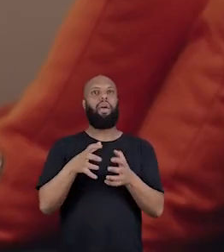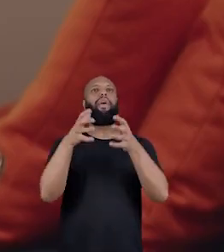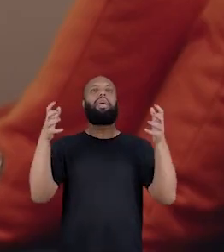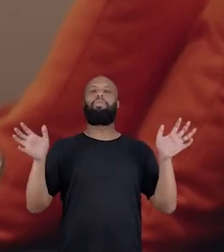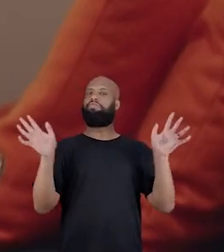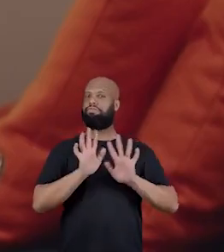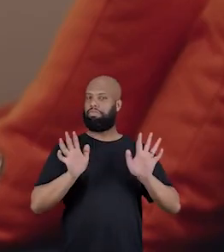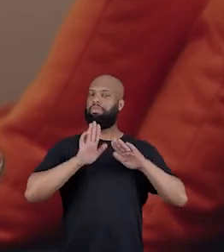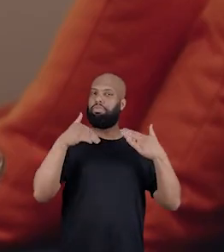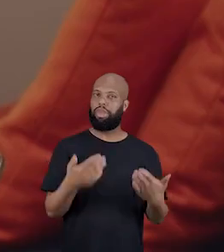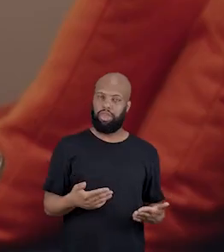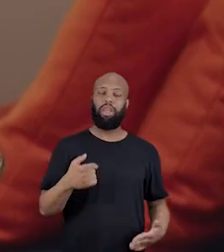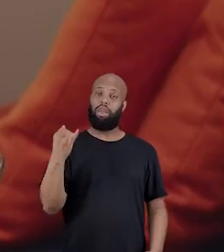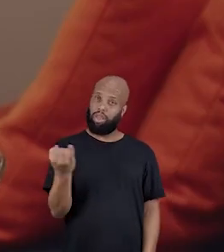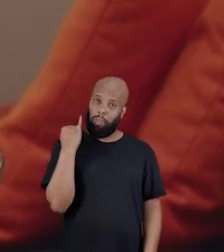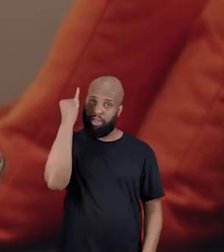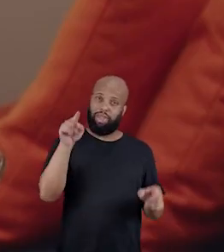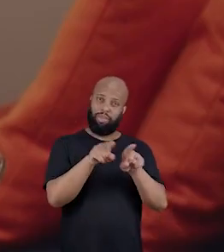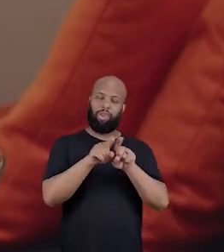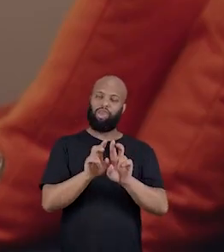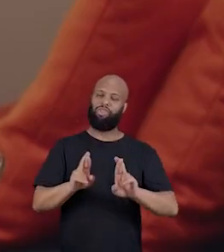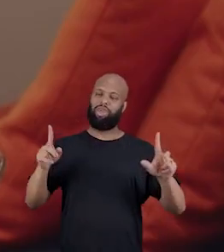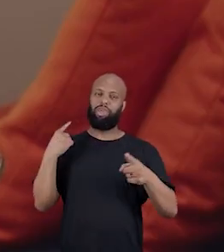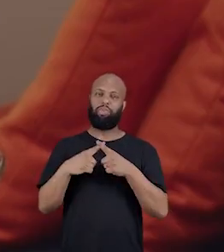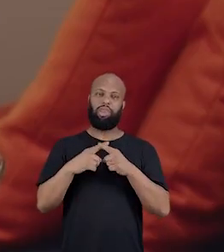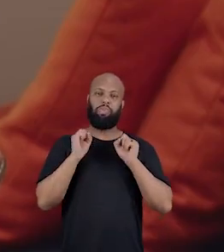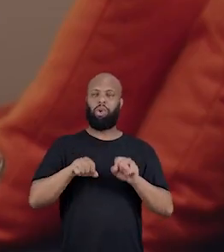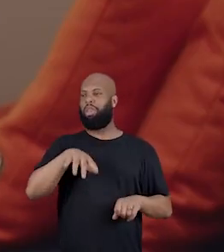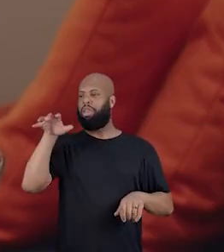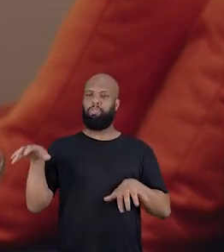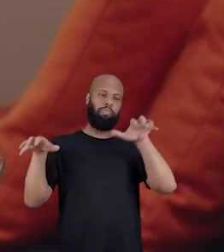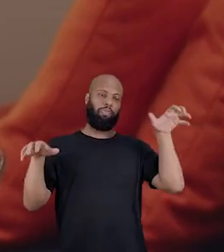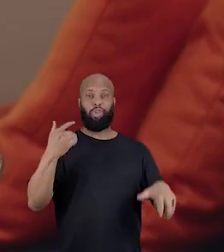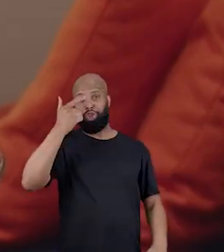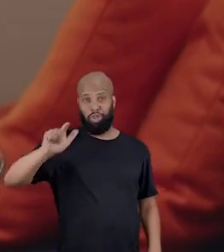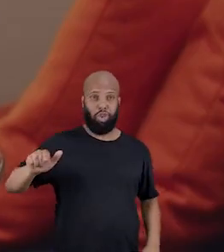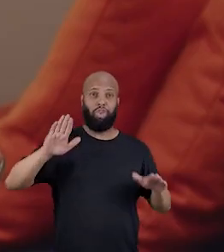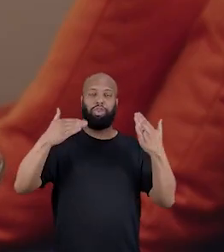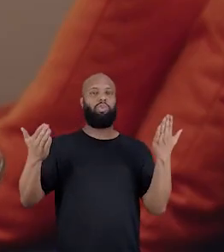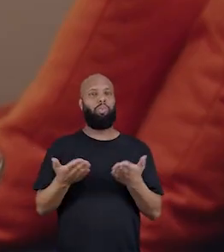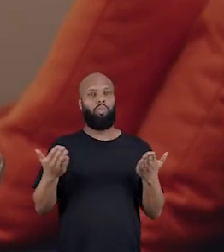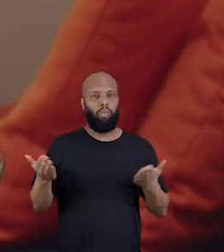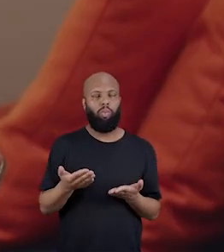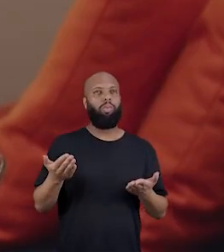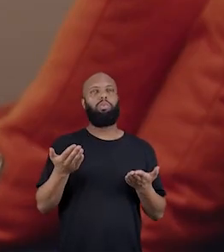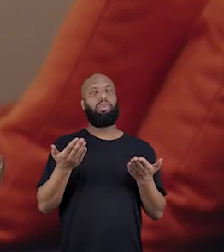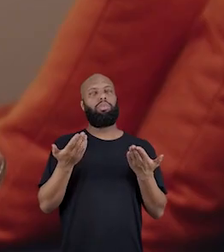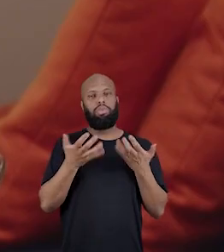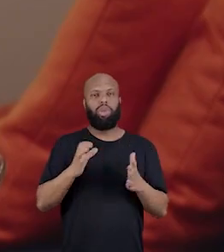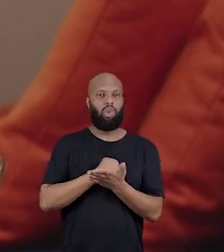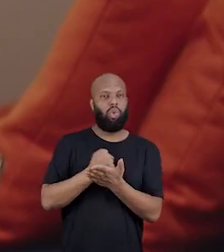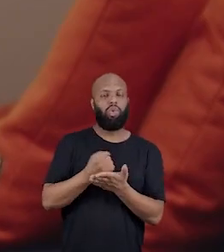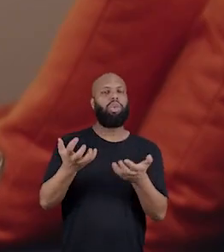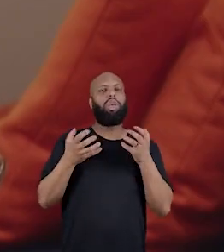em grande escala. Então, super importante diferenciar, porque senão a gente entra na polaridade de novo, tipo, agora eu não quero